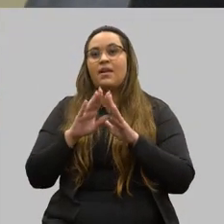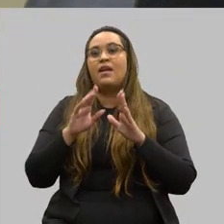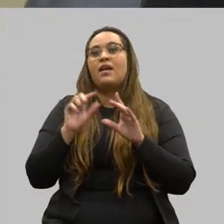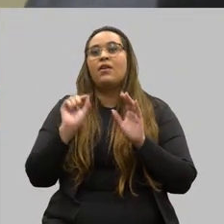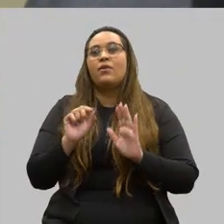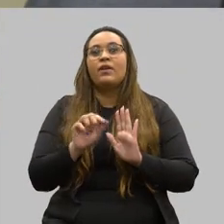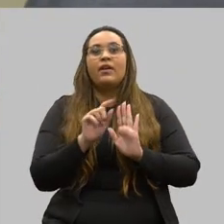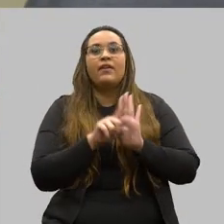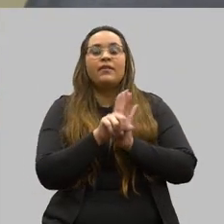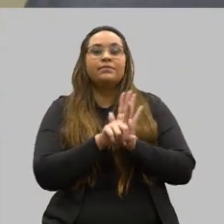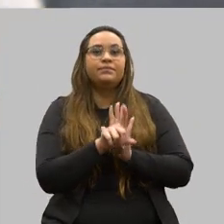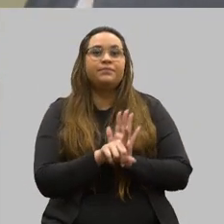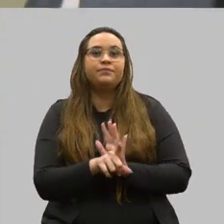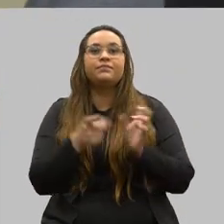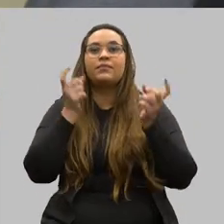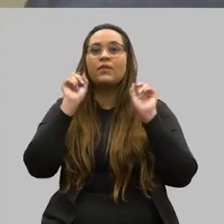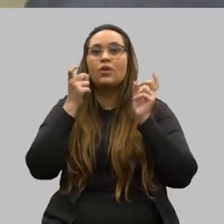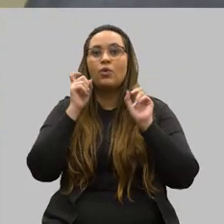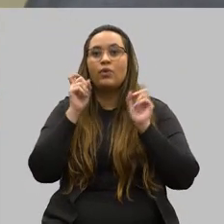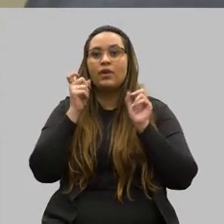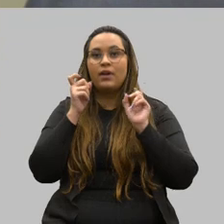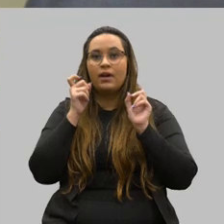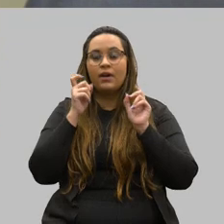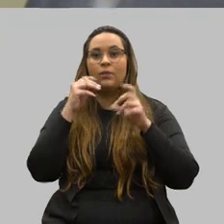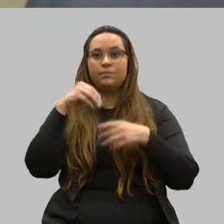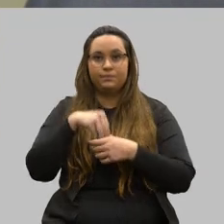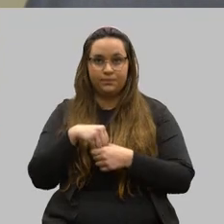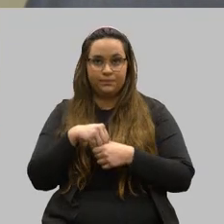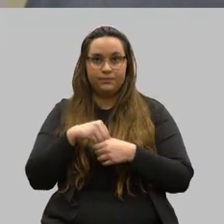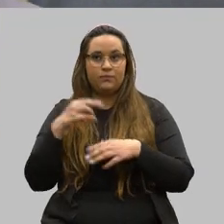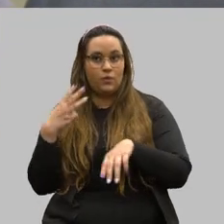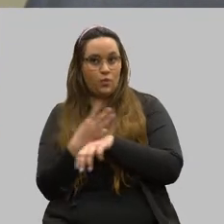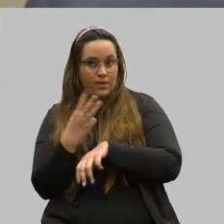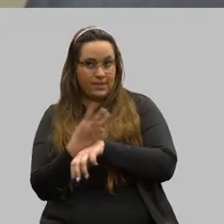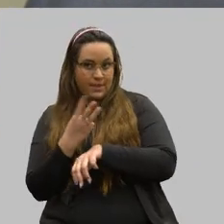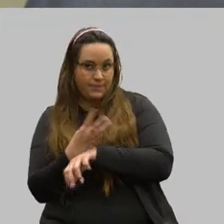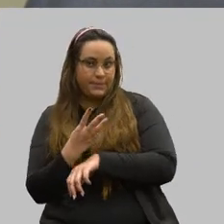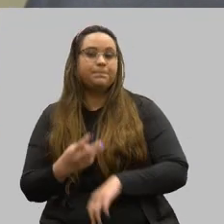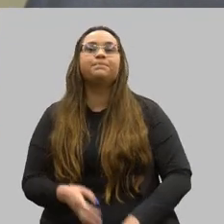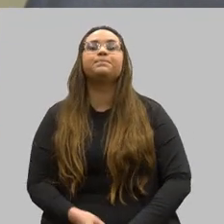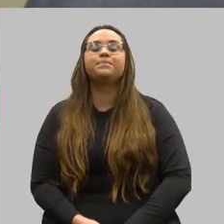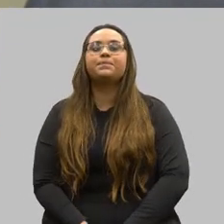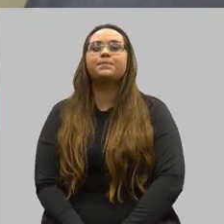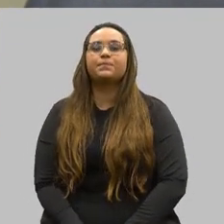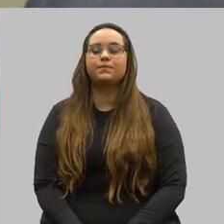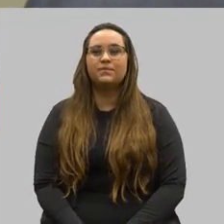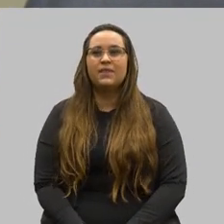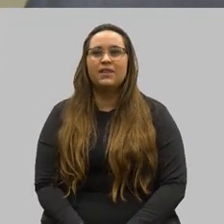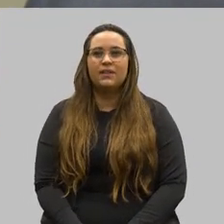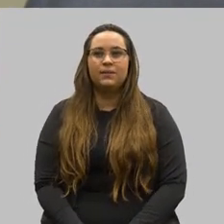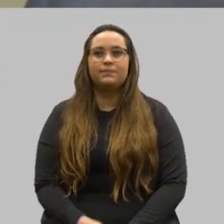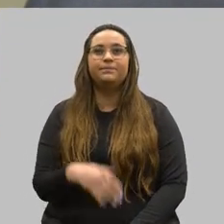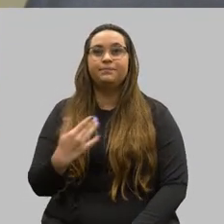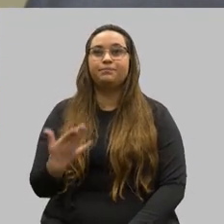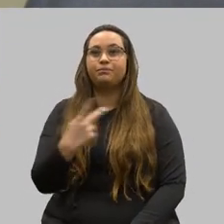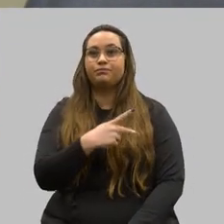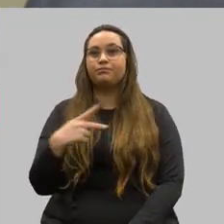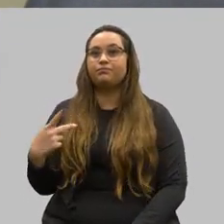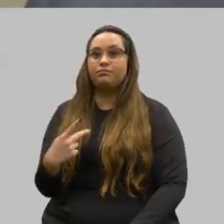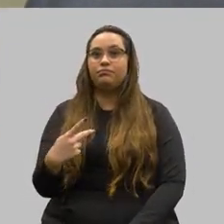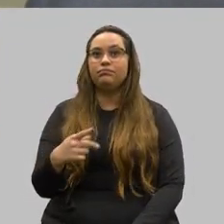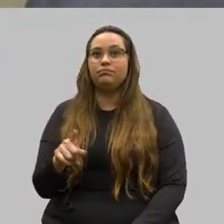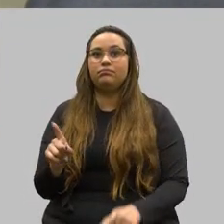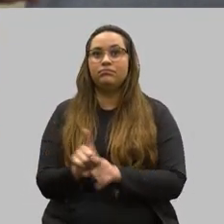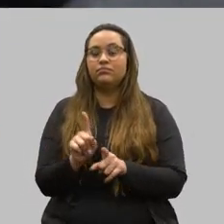sobre as reuniões do seu WhatsApp no seu WhatsApp presidência nos termos do parágrafo primeiro do artigo